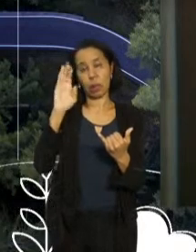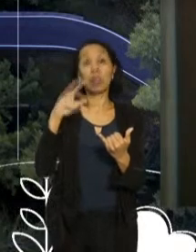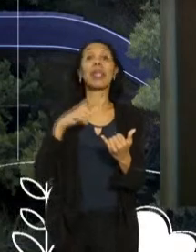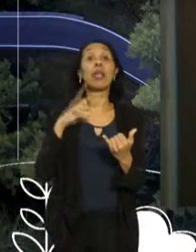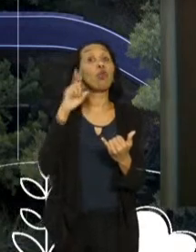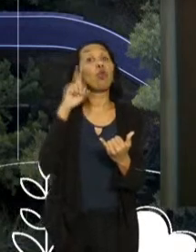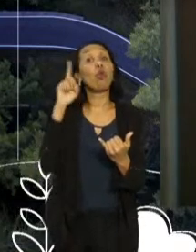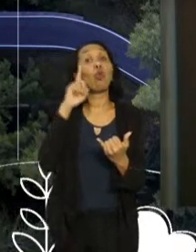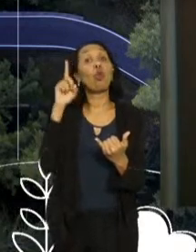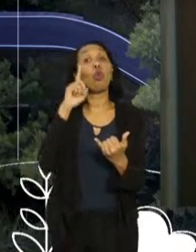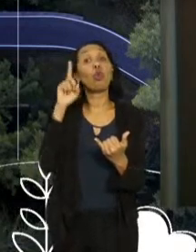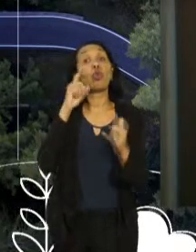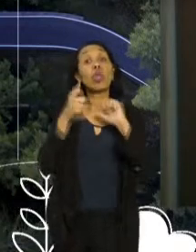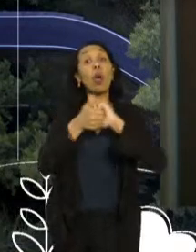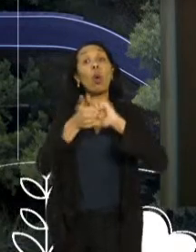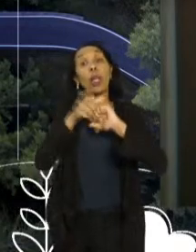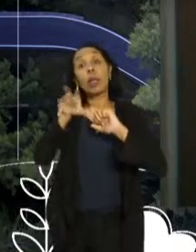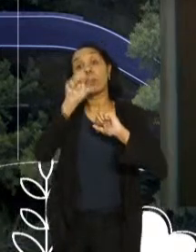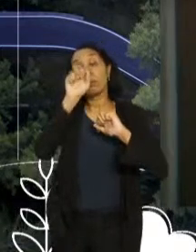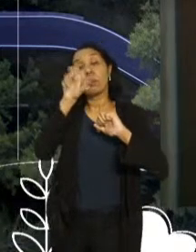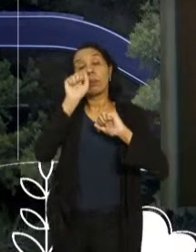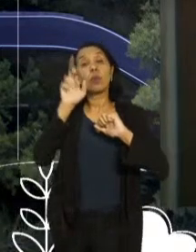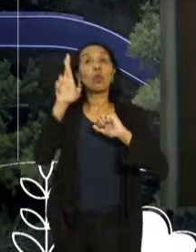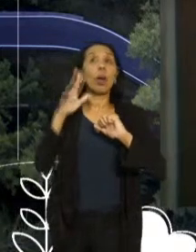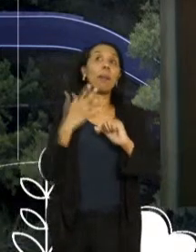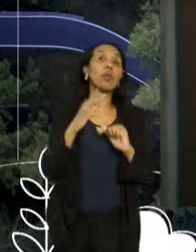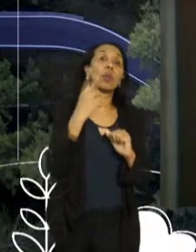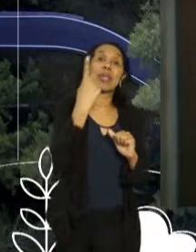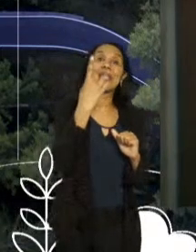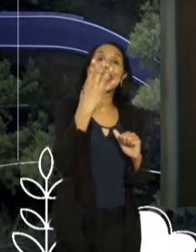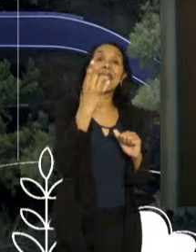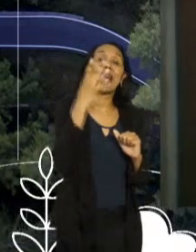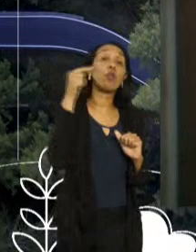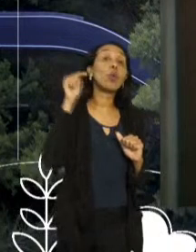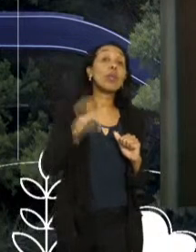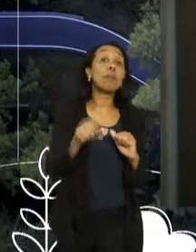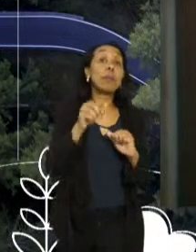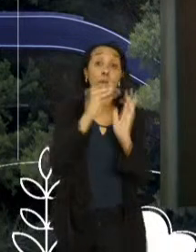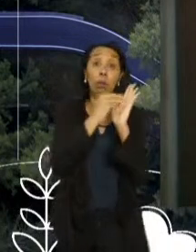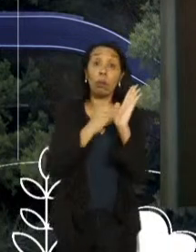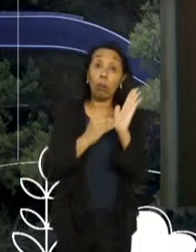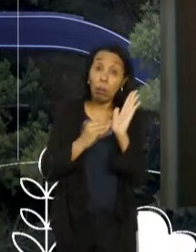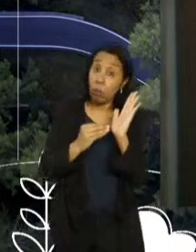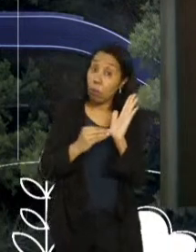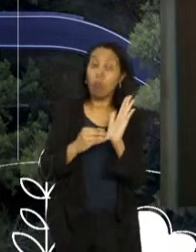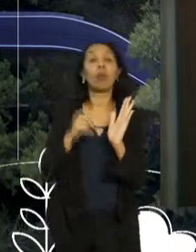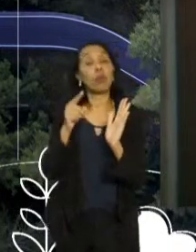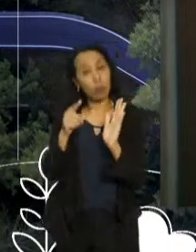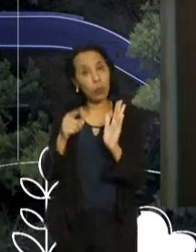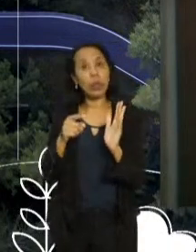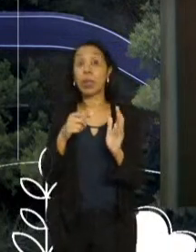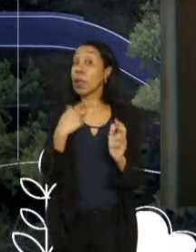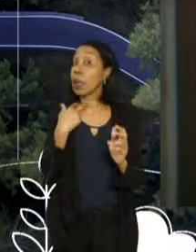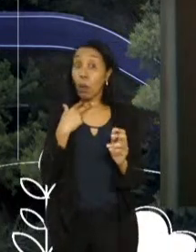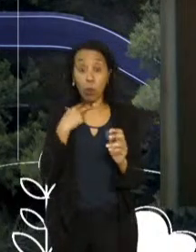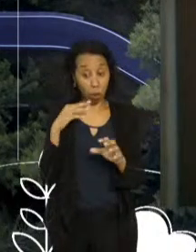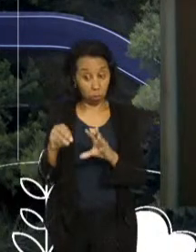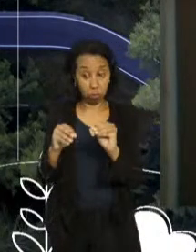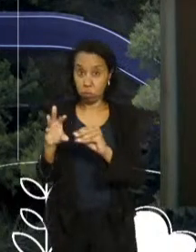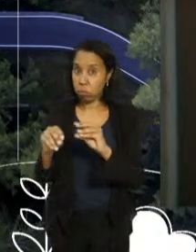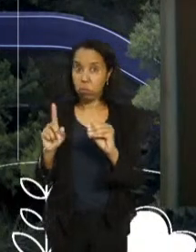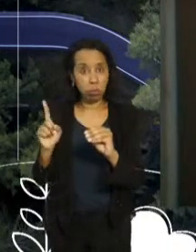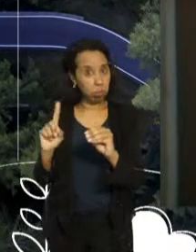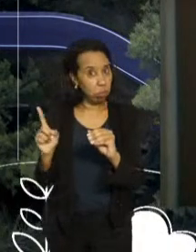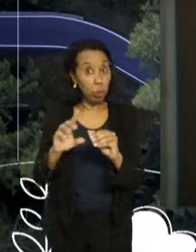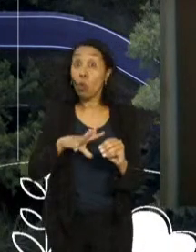do ar em tempo real, né? São mais de 14 mil dados gerados diariamente, sem nenhuma manipulação humana. E quando